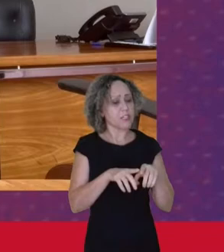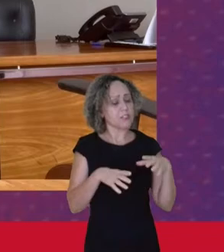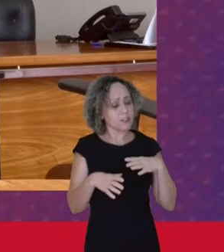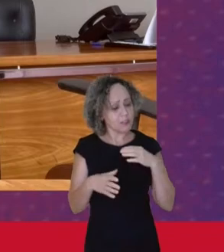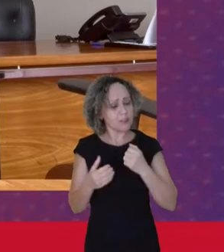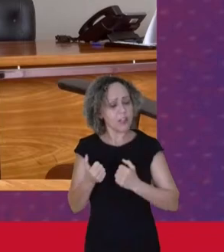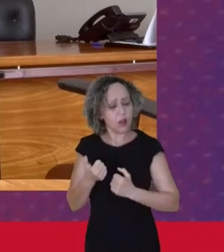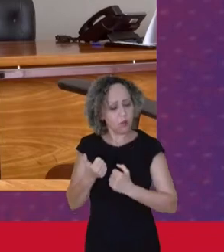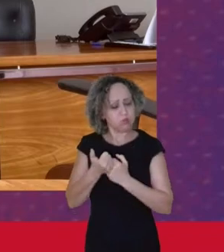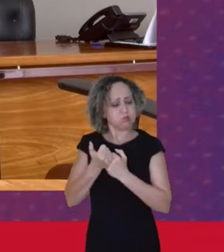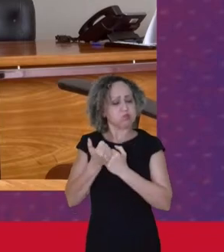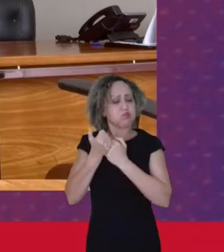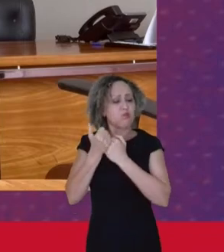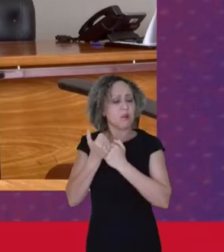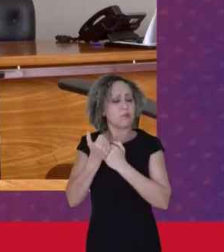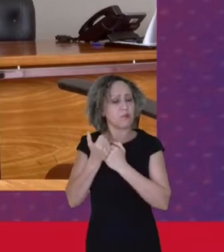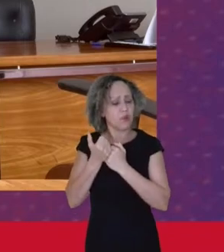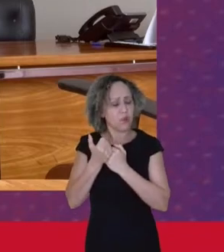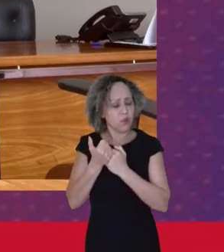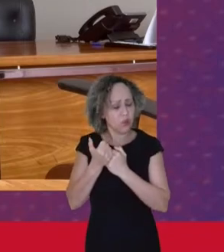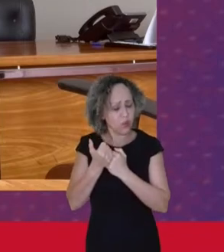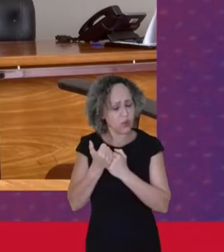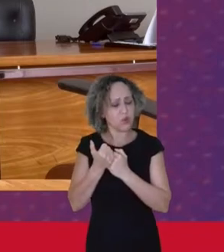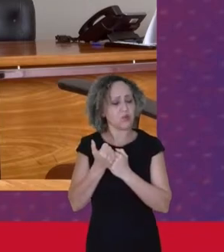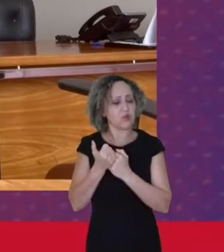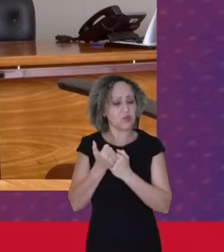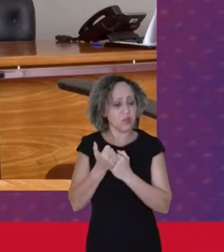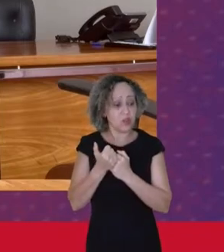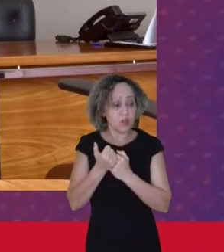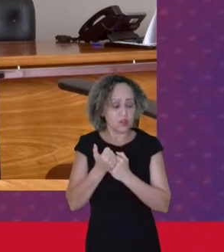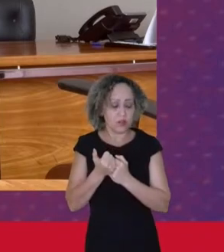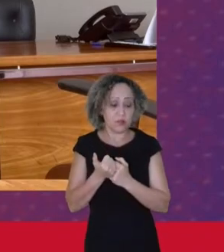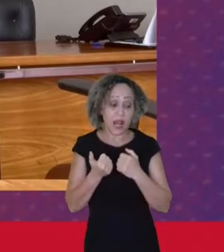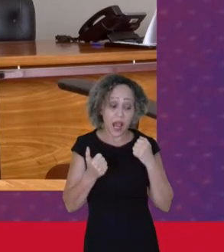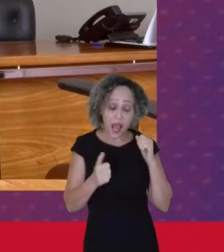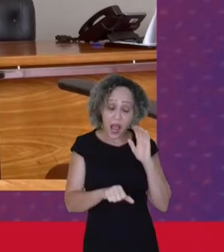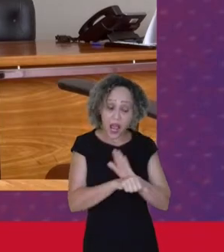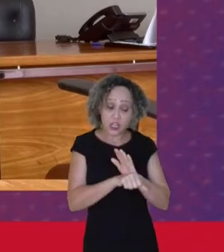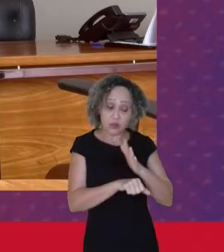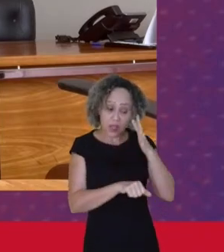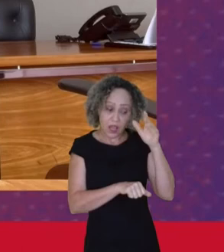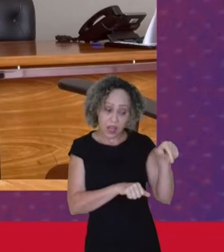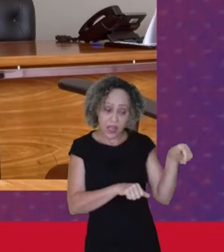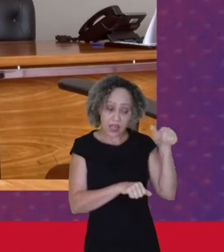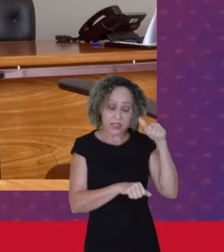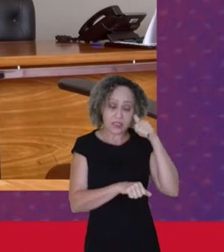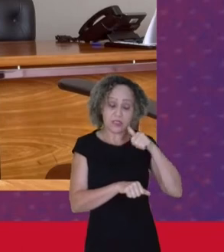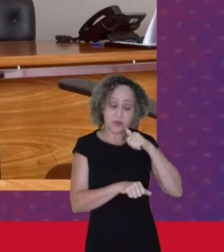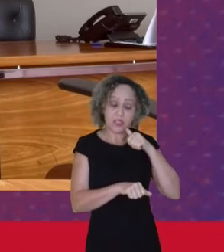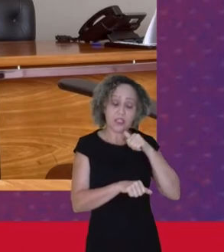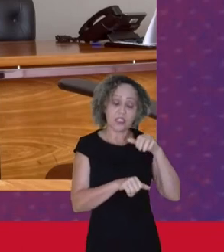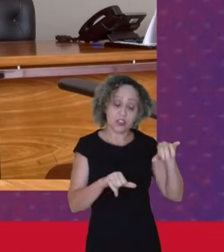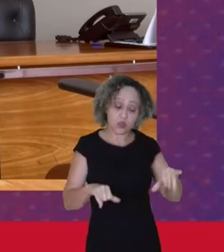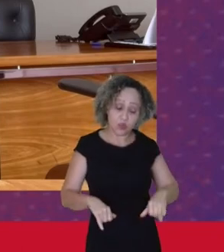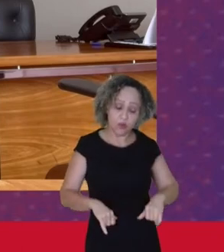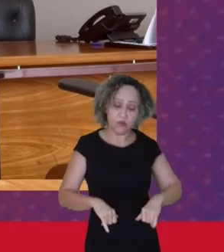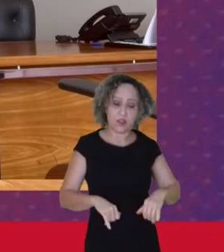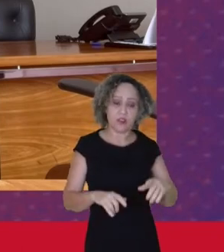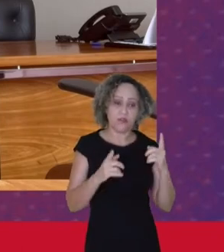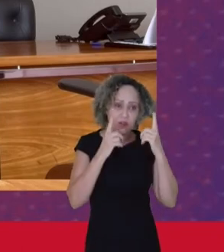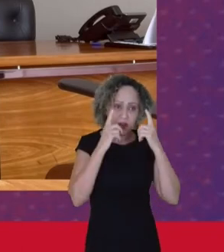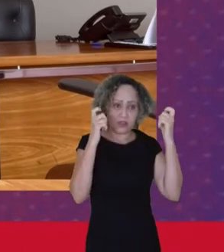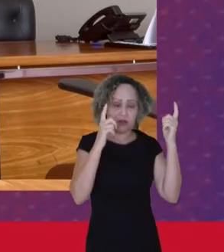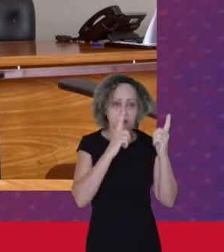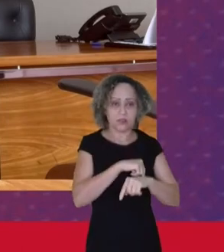essa conscientização sobre o que eram violações e também de todo de empoderamento, né? Porque